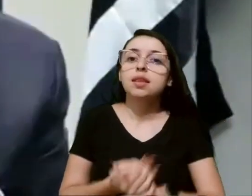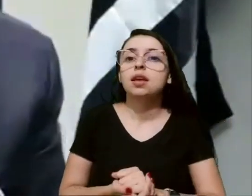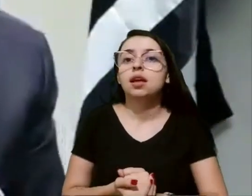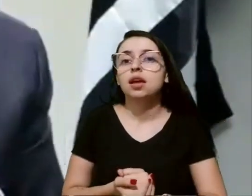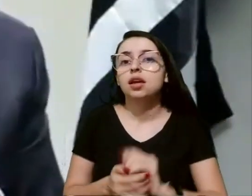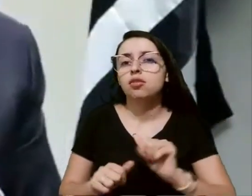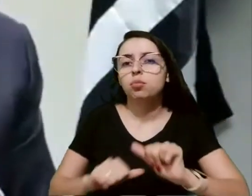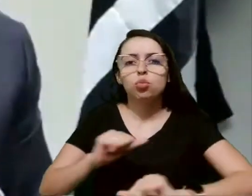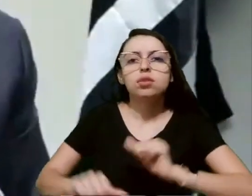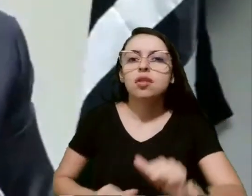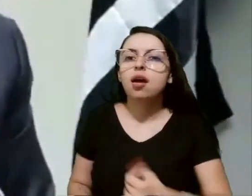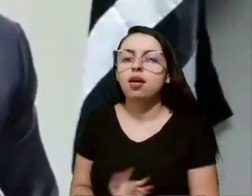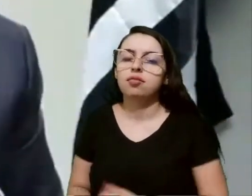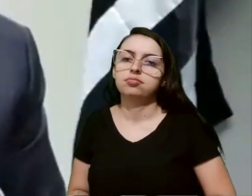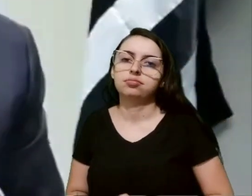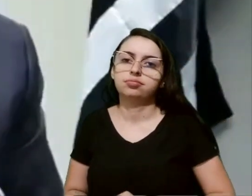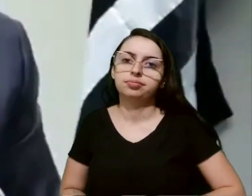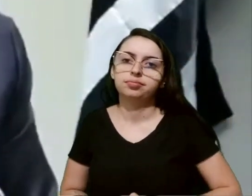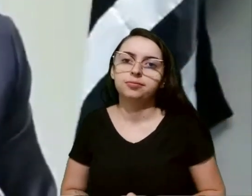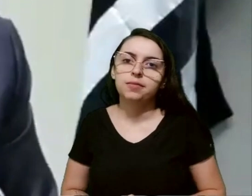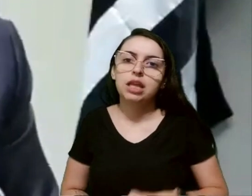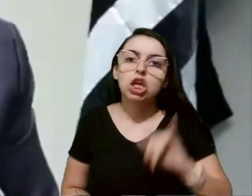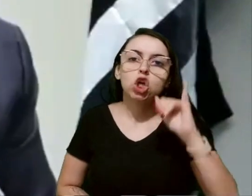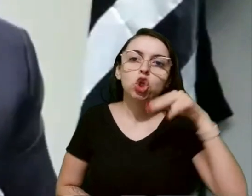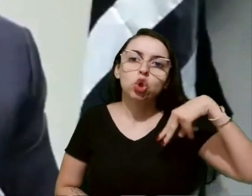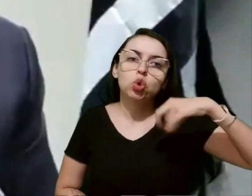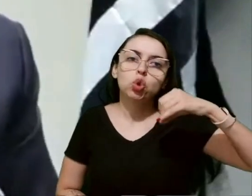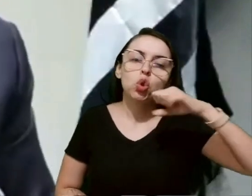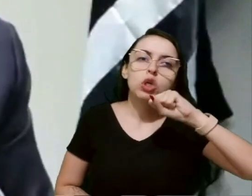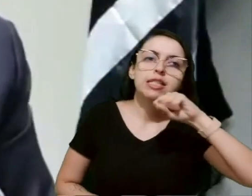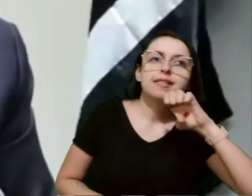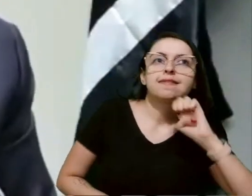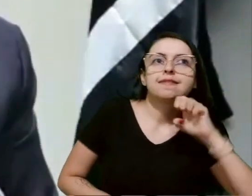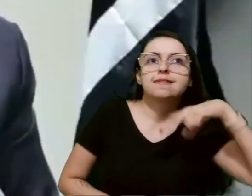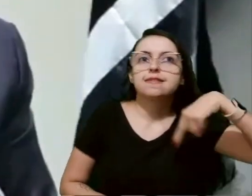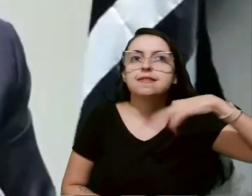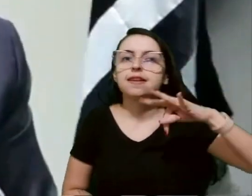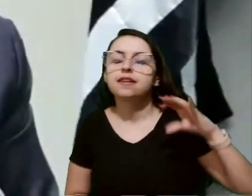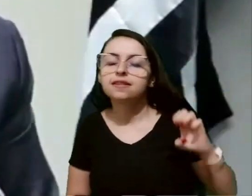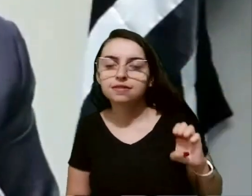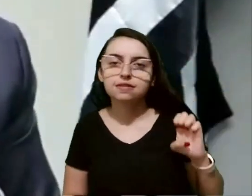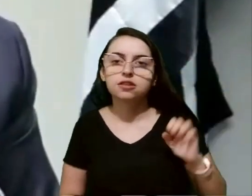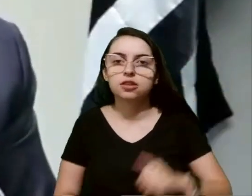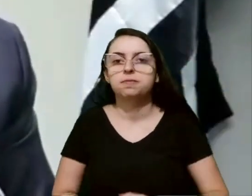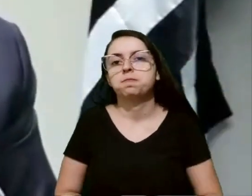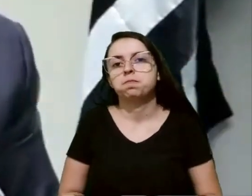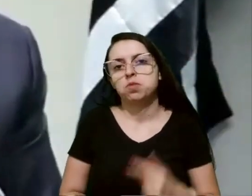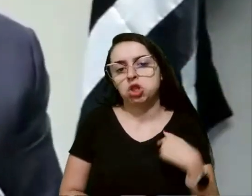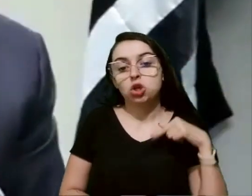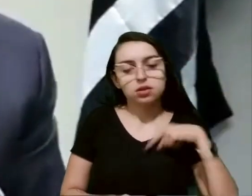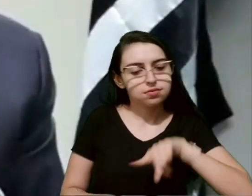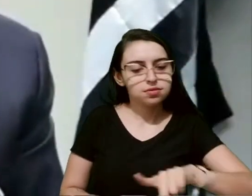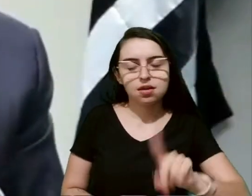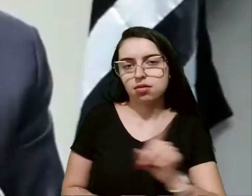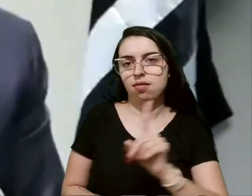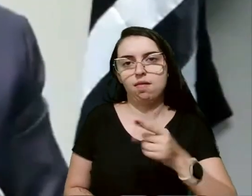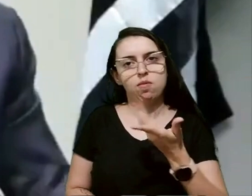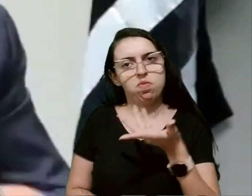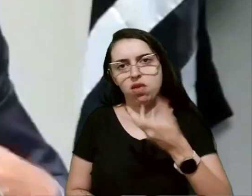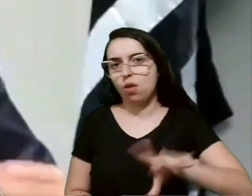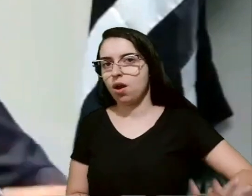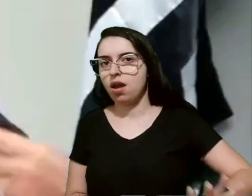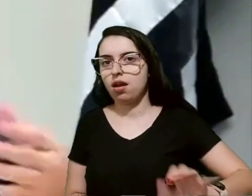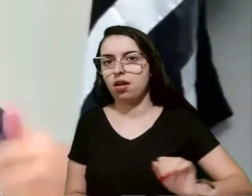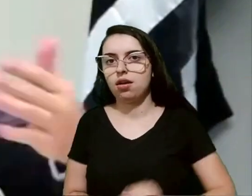consideradas inocentes. Você vai reverter o que é, obviamente, uma injustiça e a gente não quer, esse não é o caminho. Então, uma